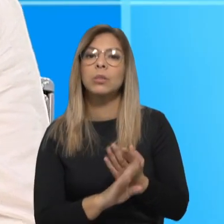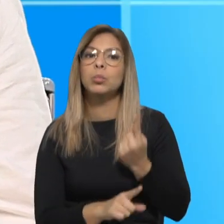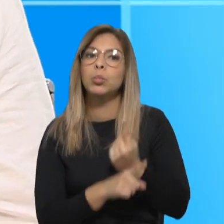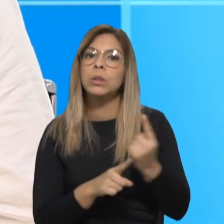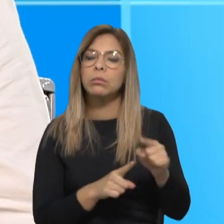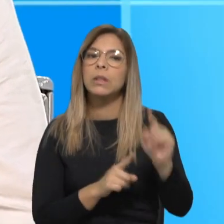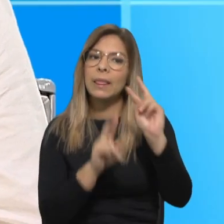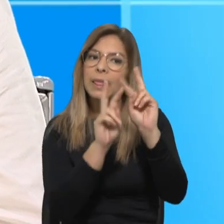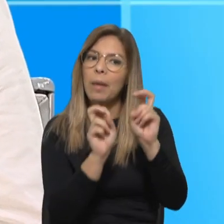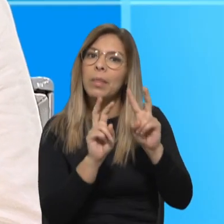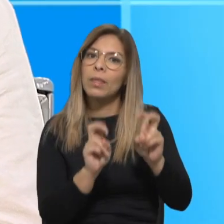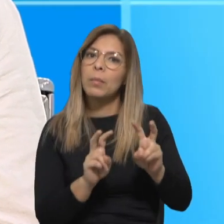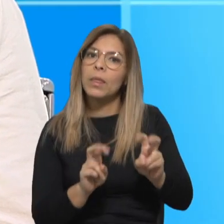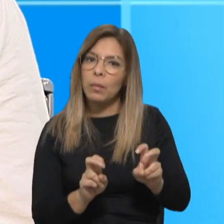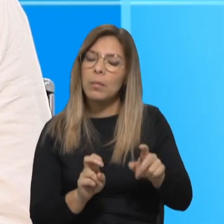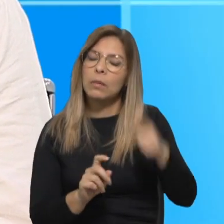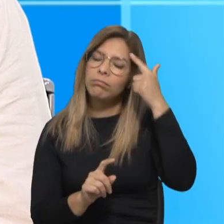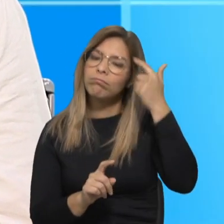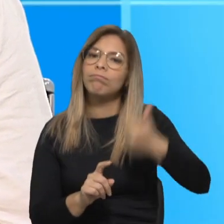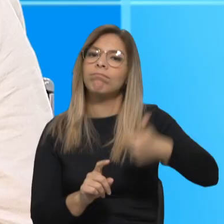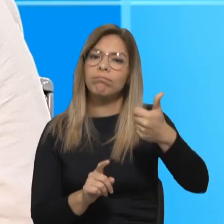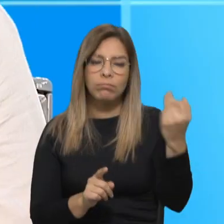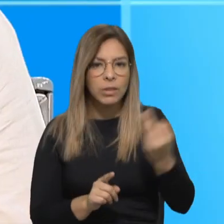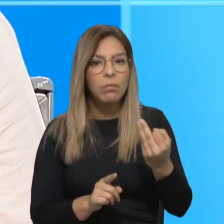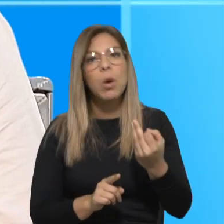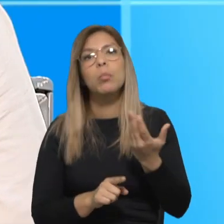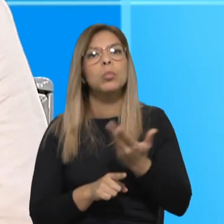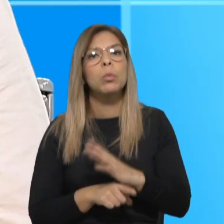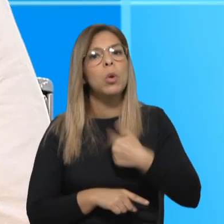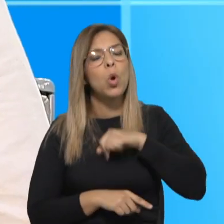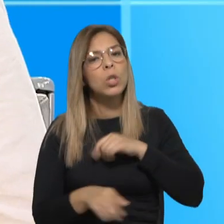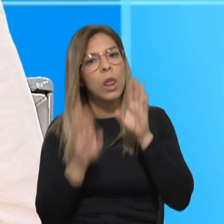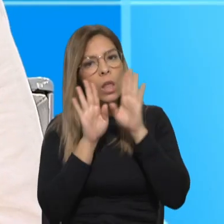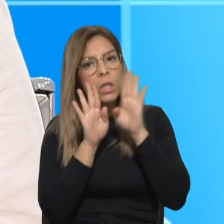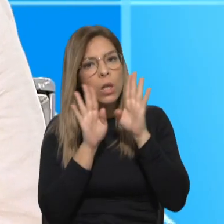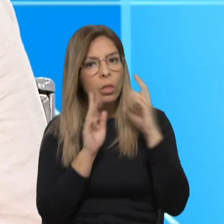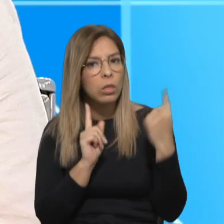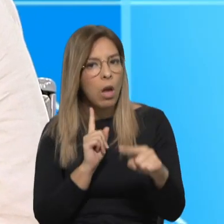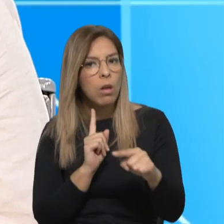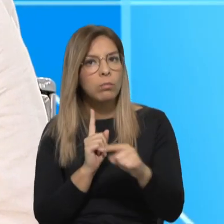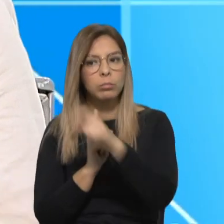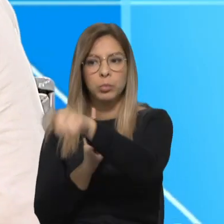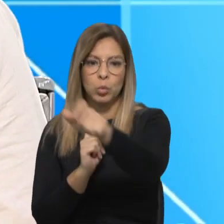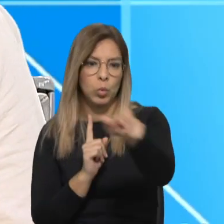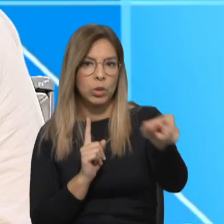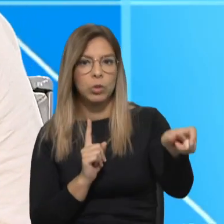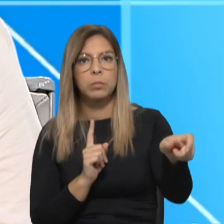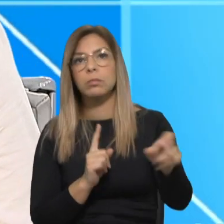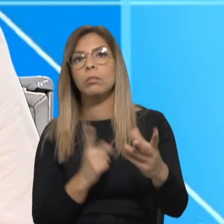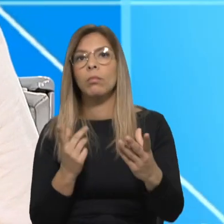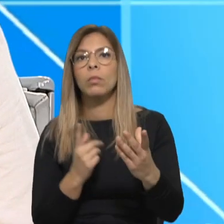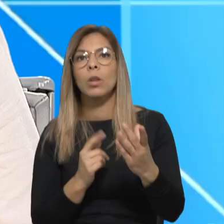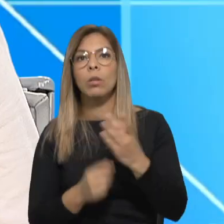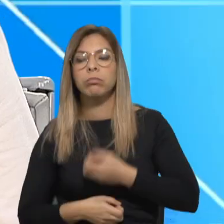tónicas, nomeadamente, por exemplo, na forma como estamos muito atentos àquelas pessoas que porventura não têm uma